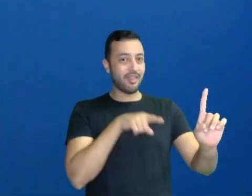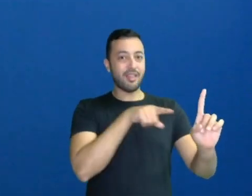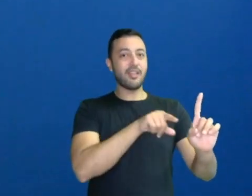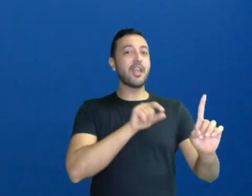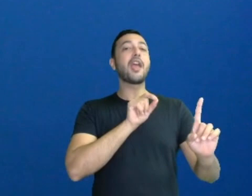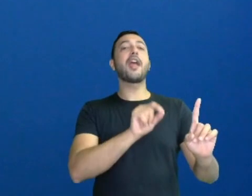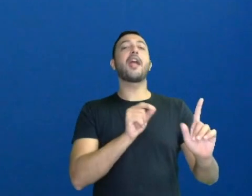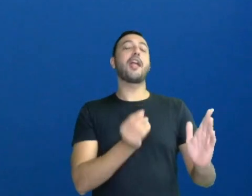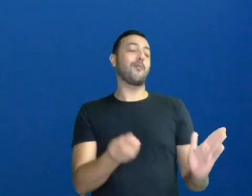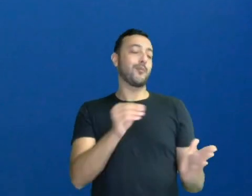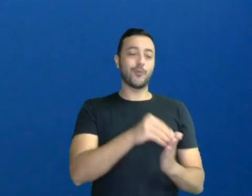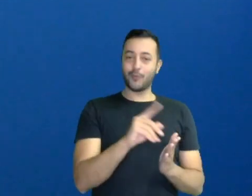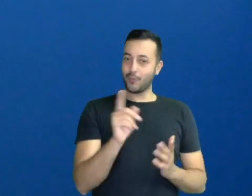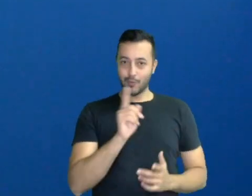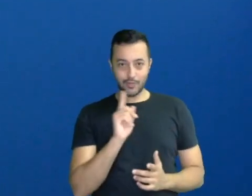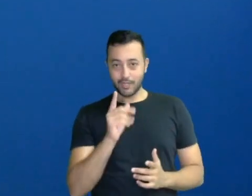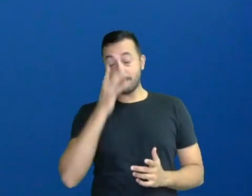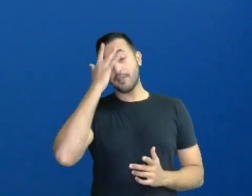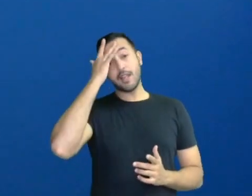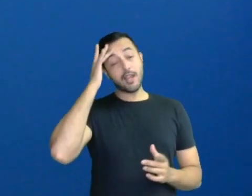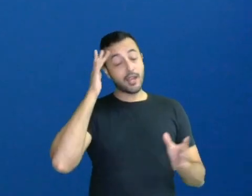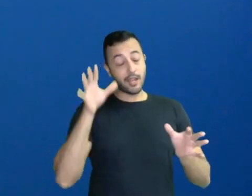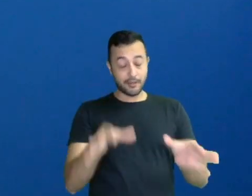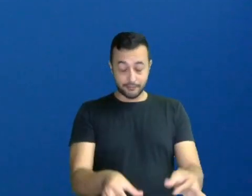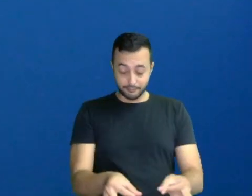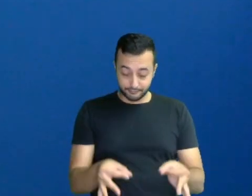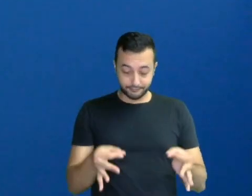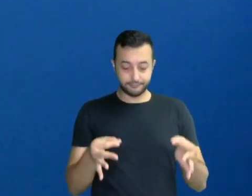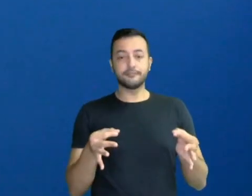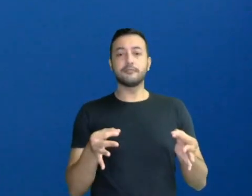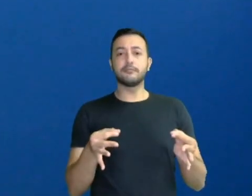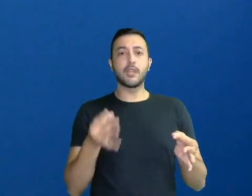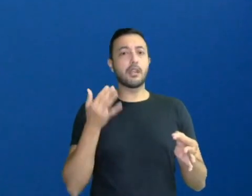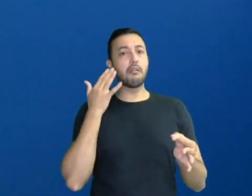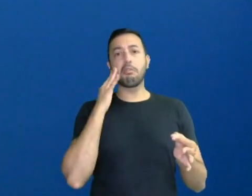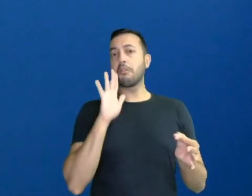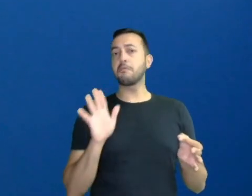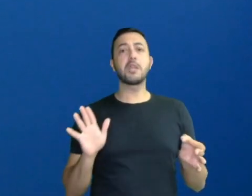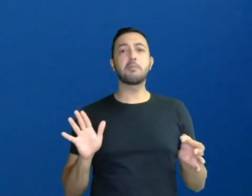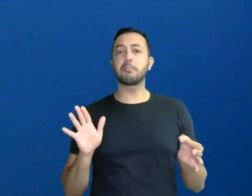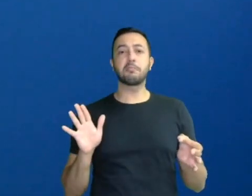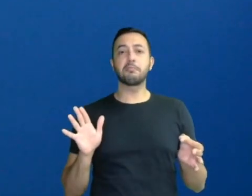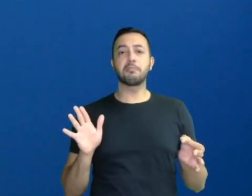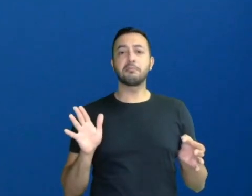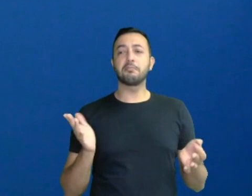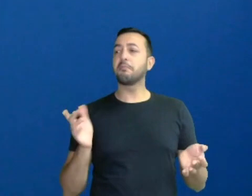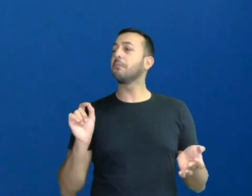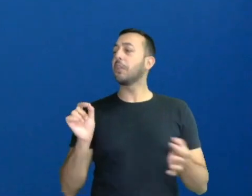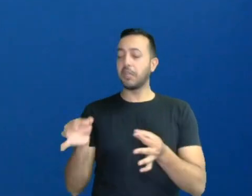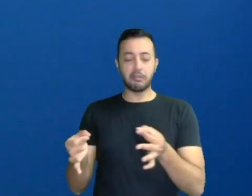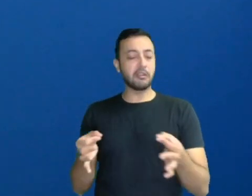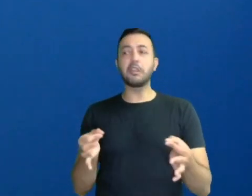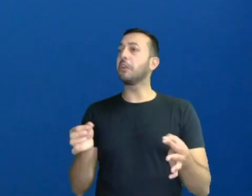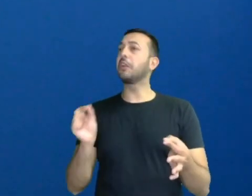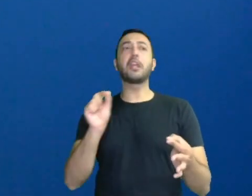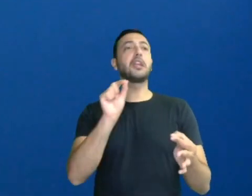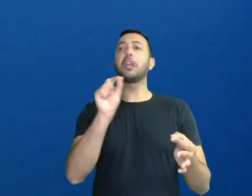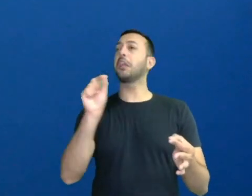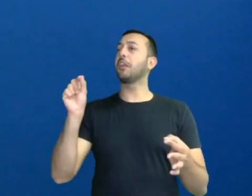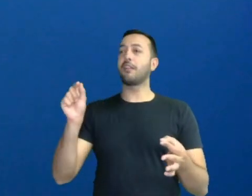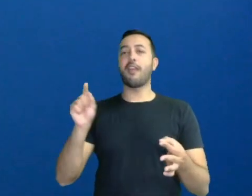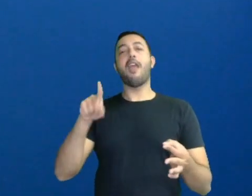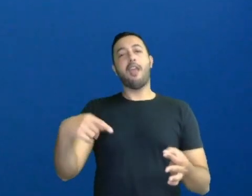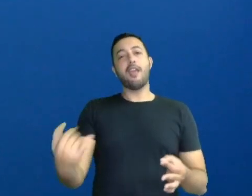a pessoa que pegar o bilhete não vai saber se o bilhete é para ela né então é muito importante